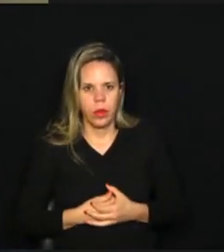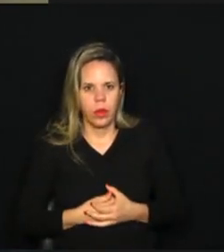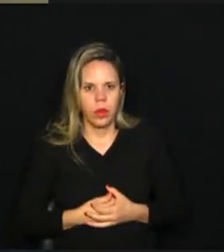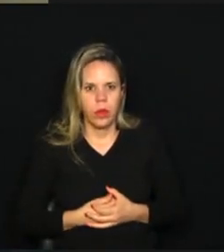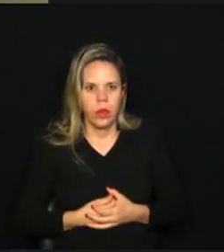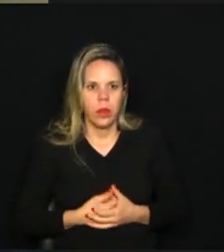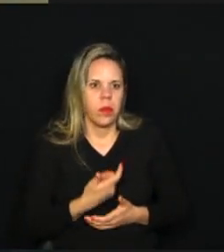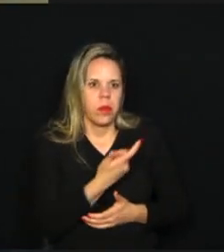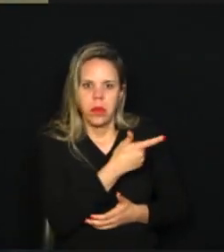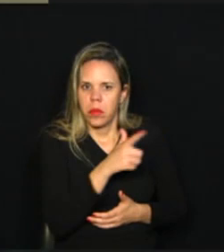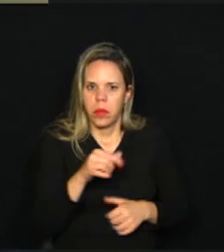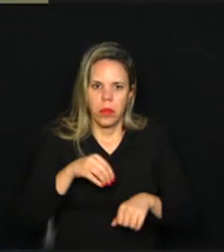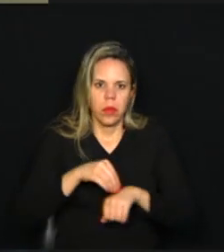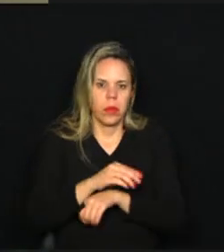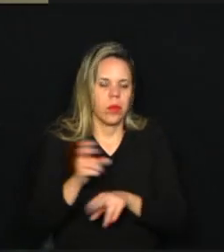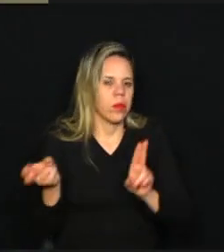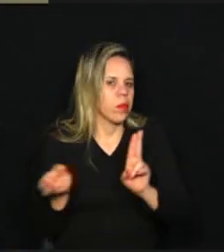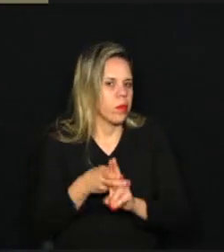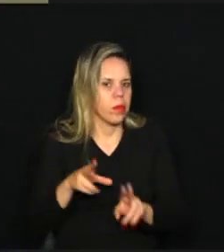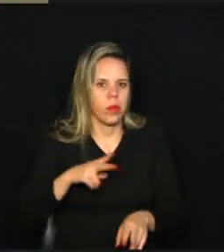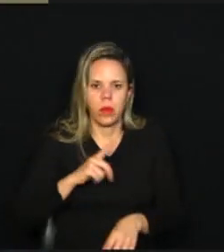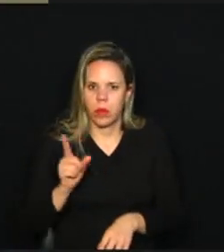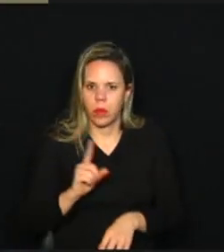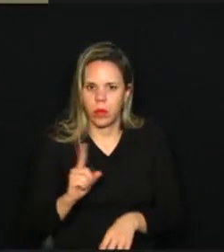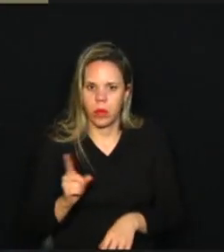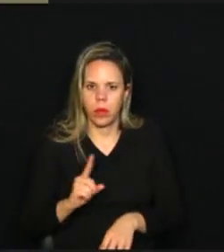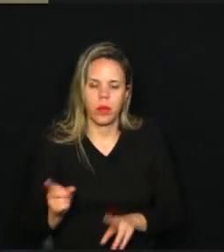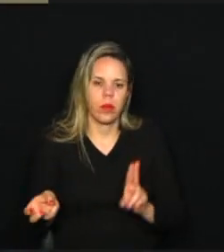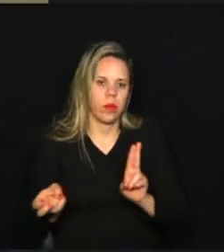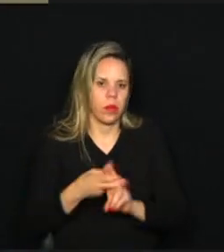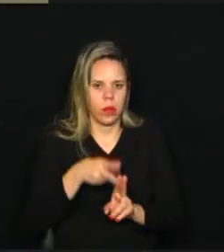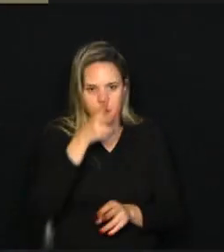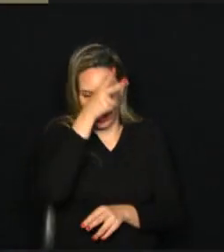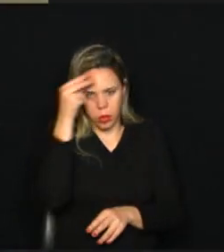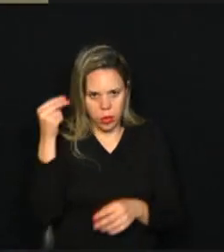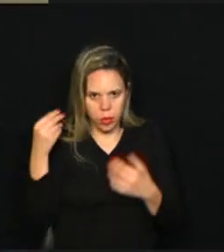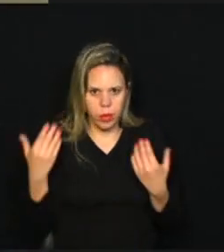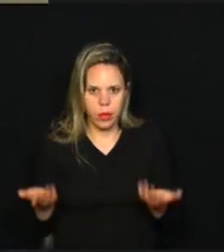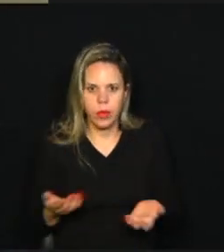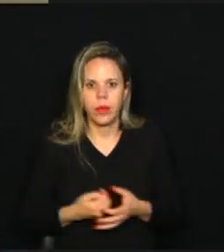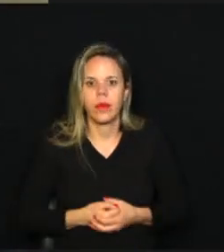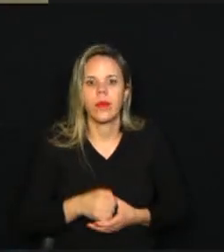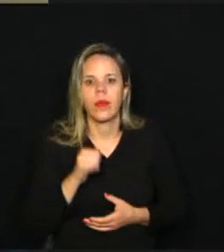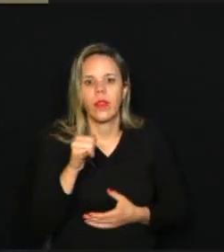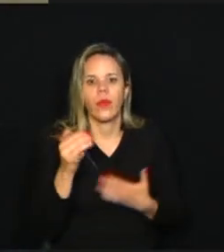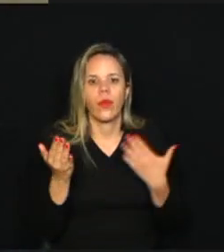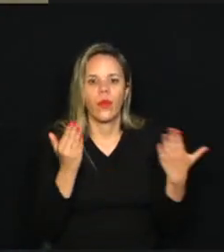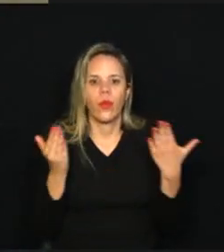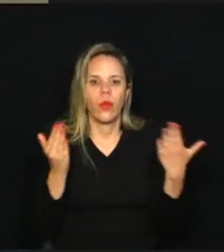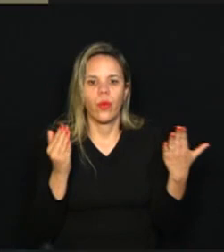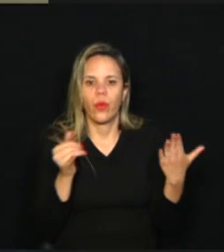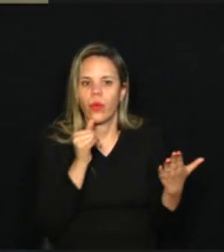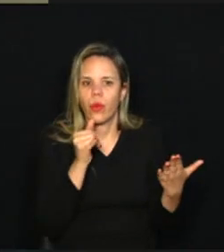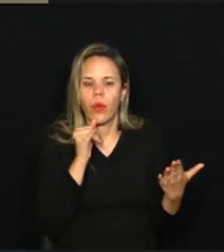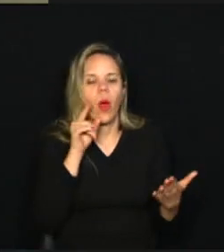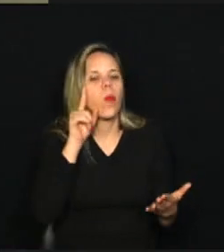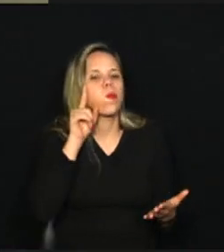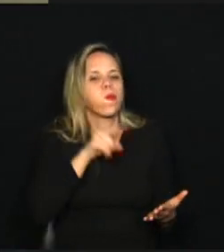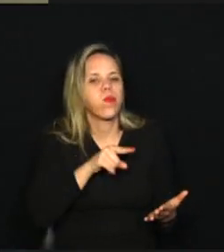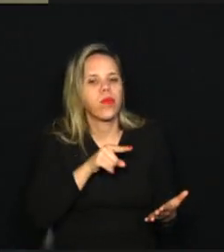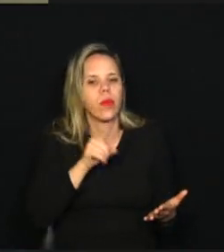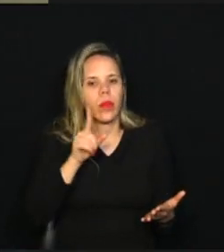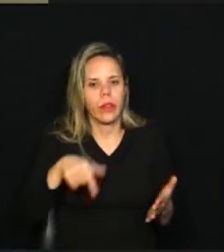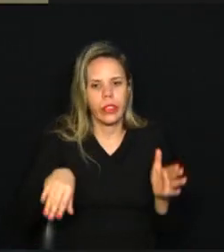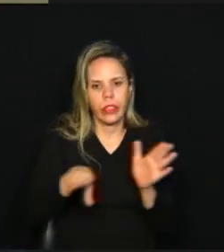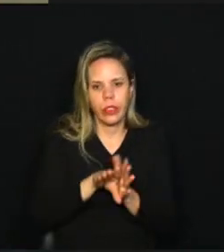há indicador do sistema privado, esse indicador é do sistema público, né? Se você for comparar, por exemplo, com os Estados Unidos, eles